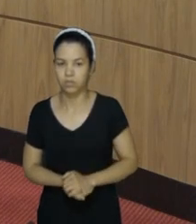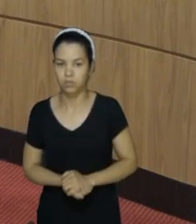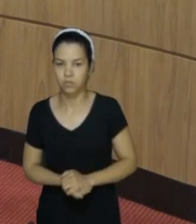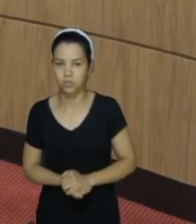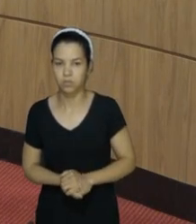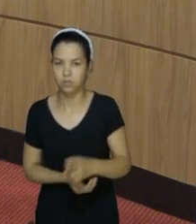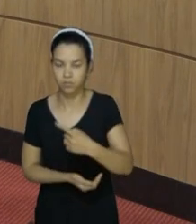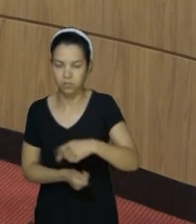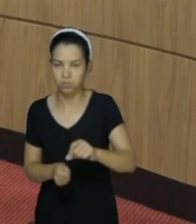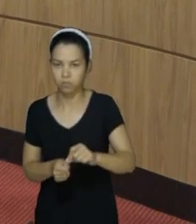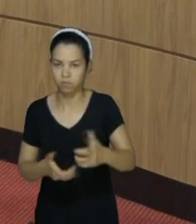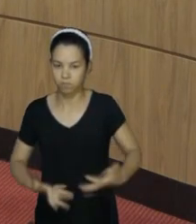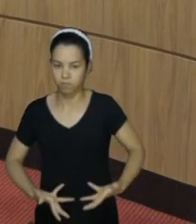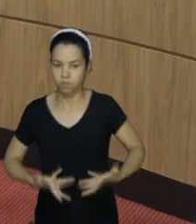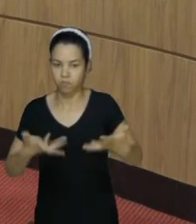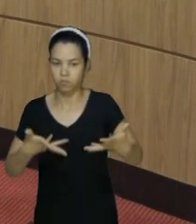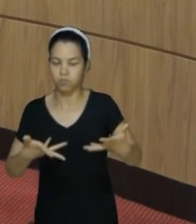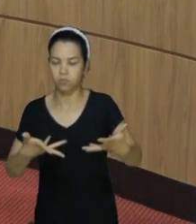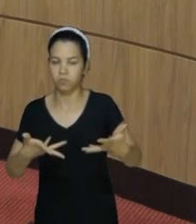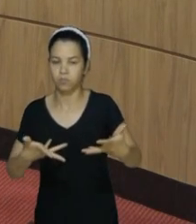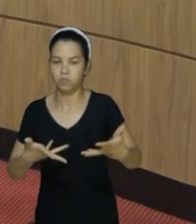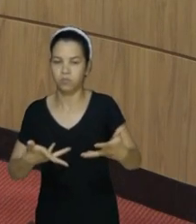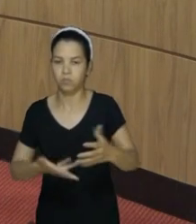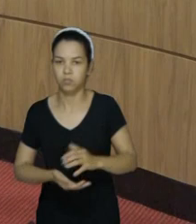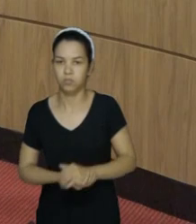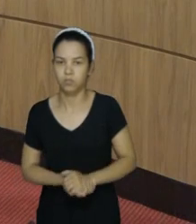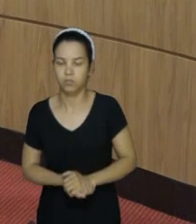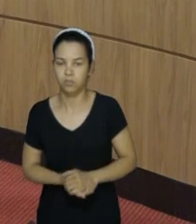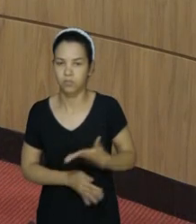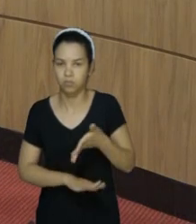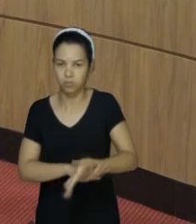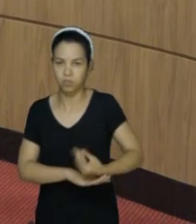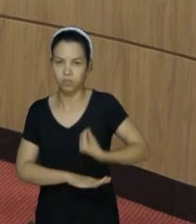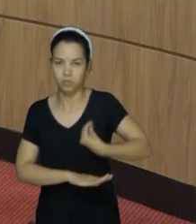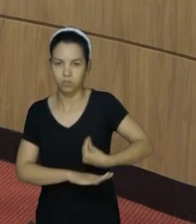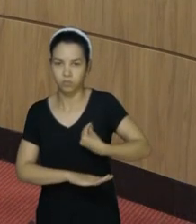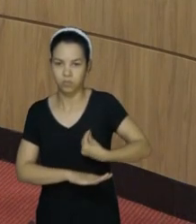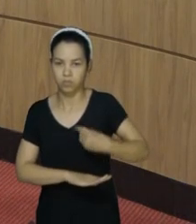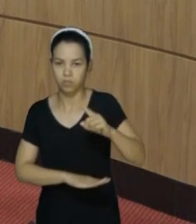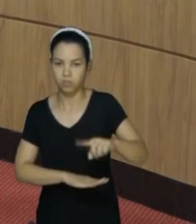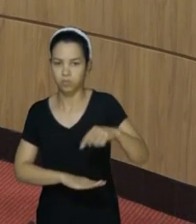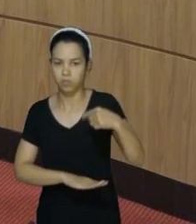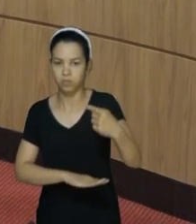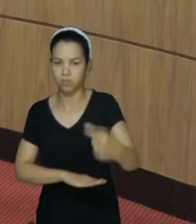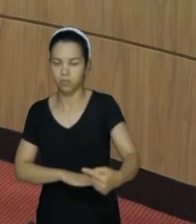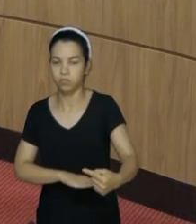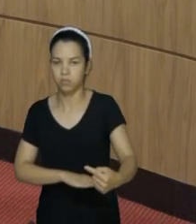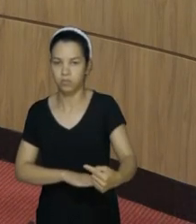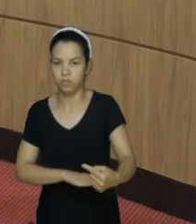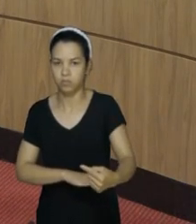fazer força para estarmos presentes no próximo,